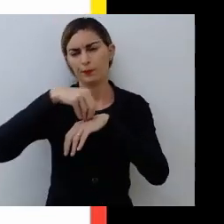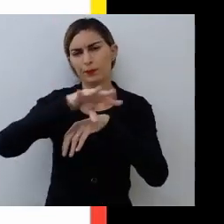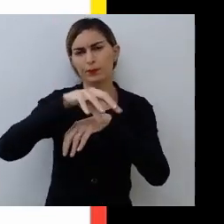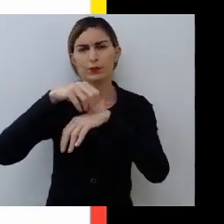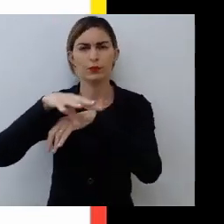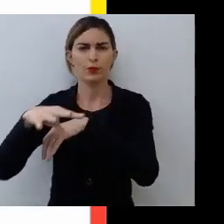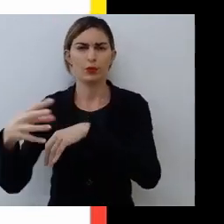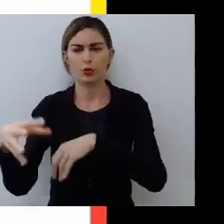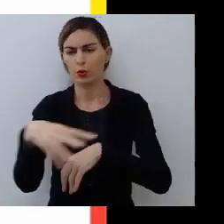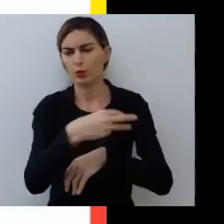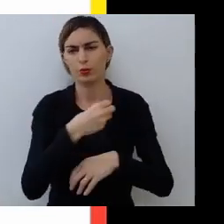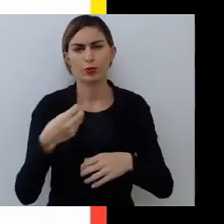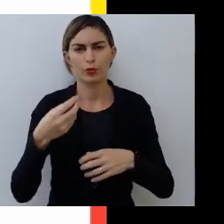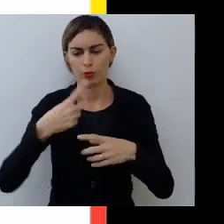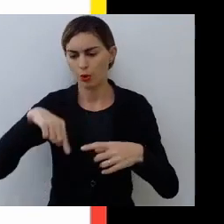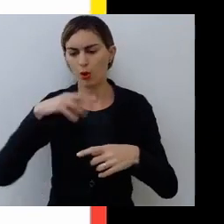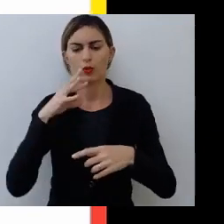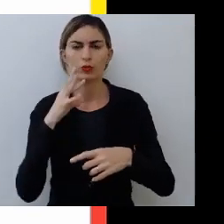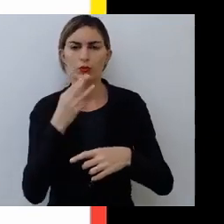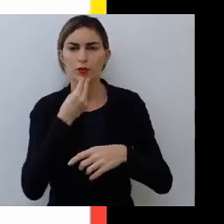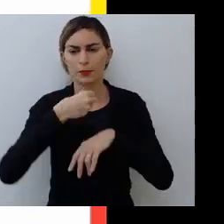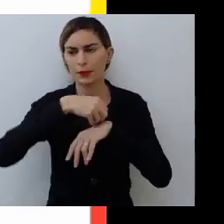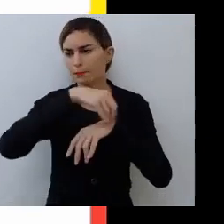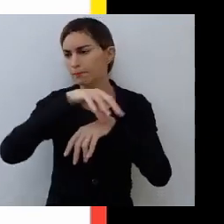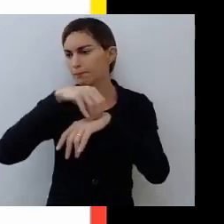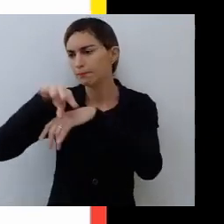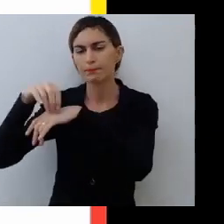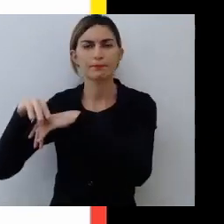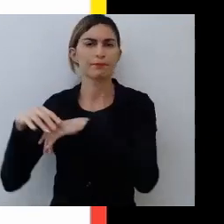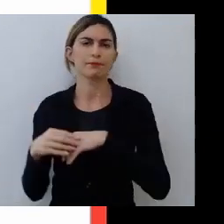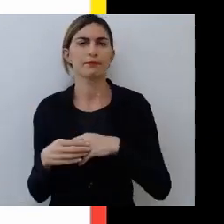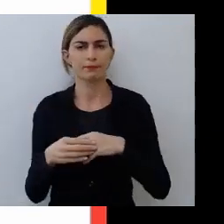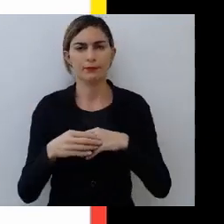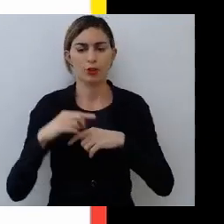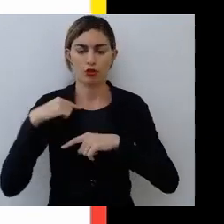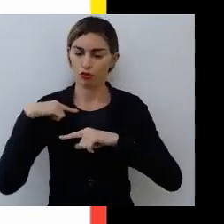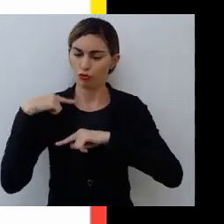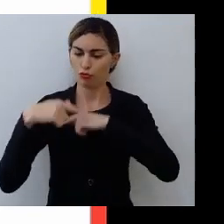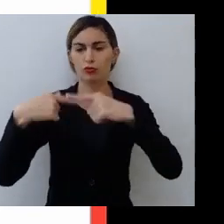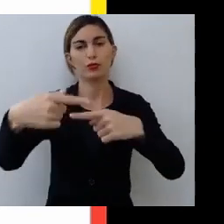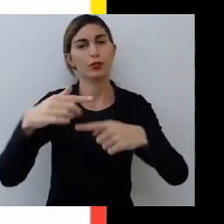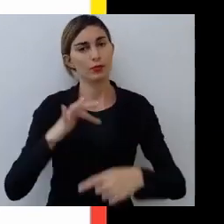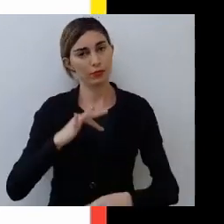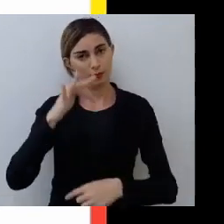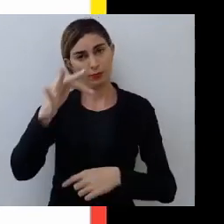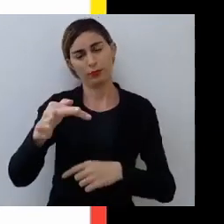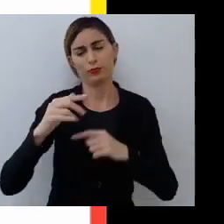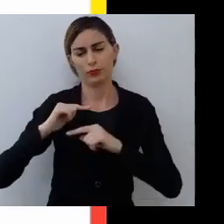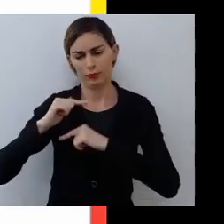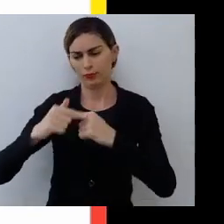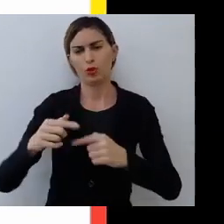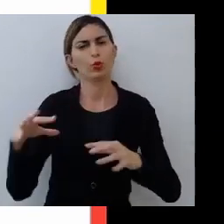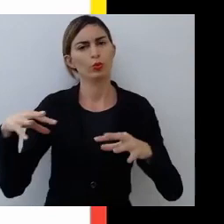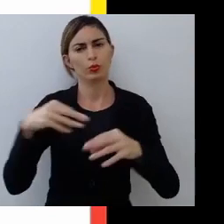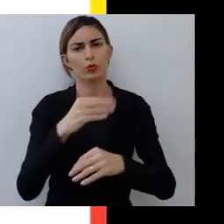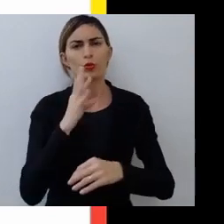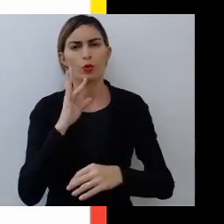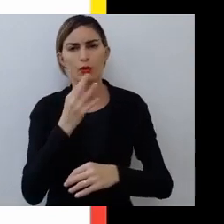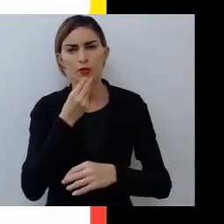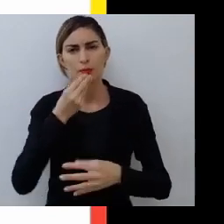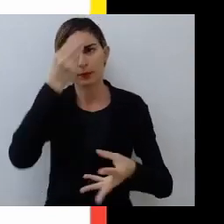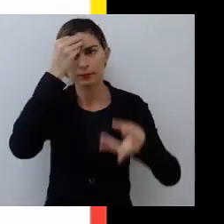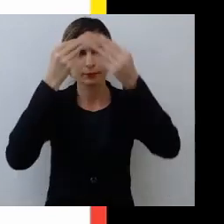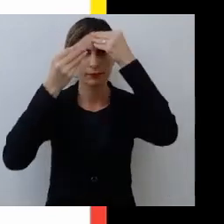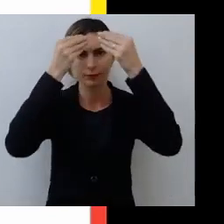transmitir nossos conhecimentos, de transmitir para gerações futuras todo o conhecimento que foi